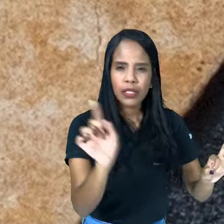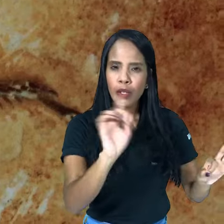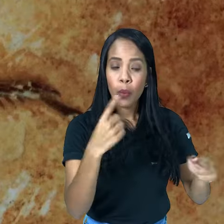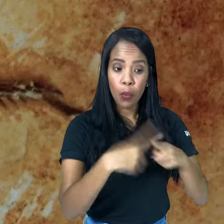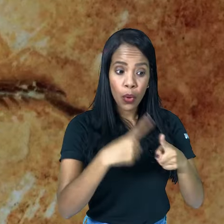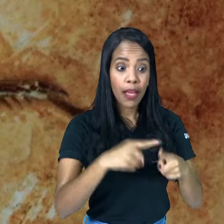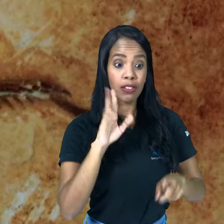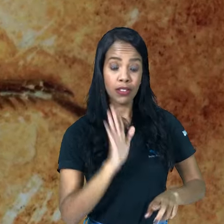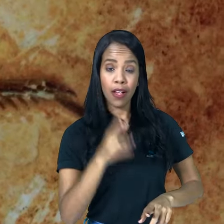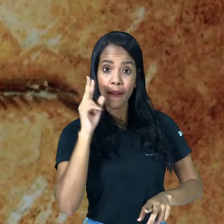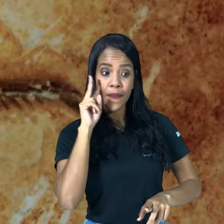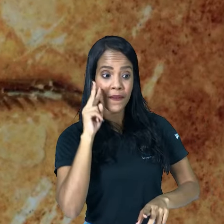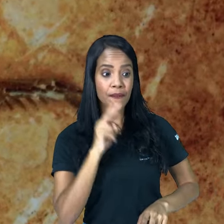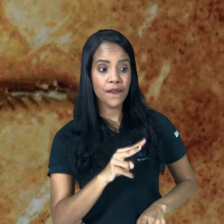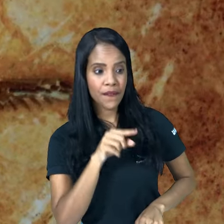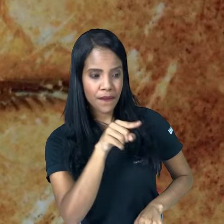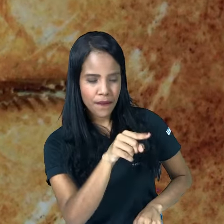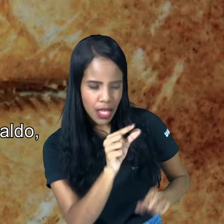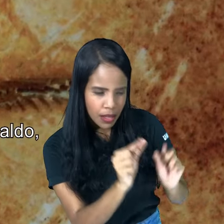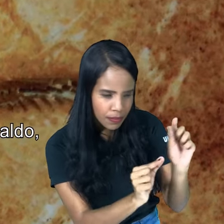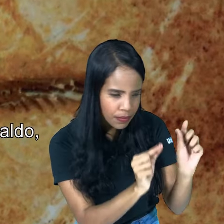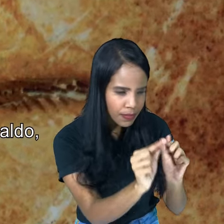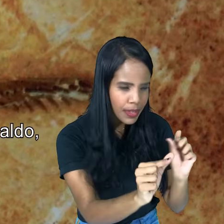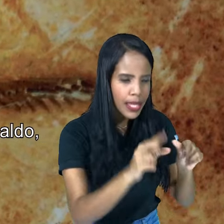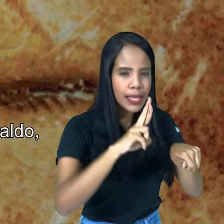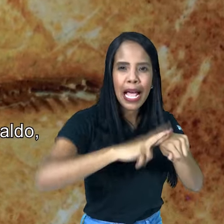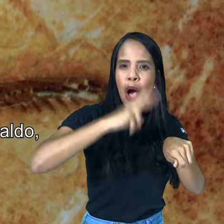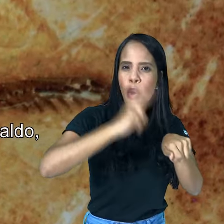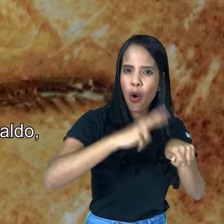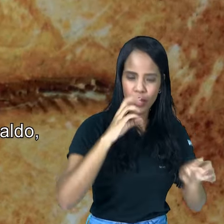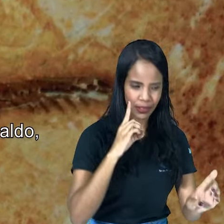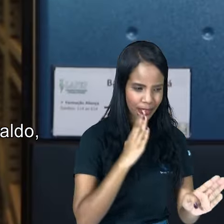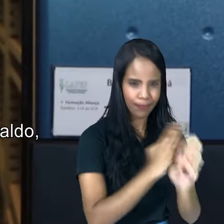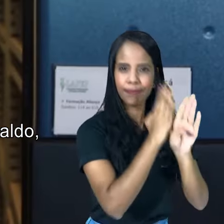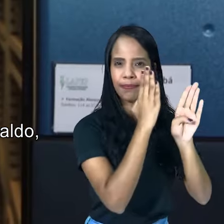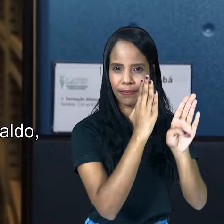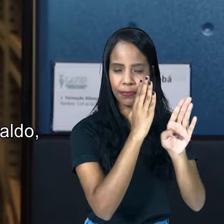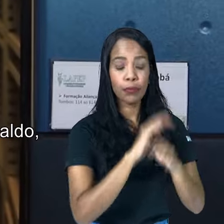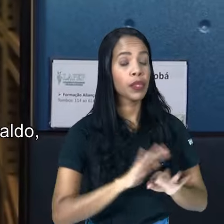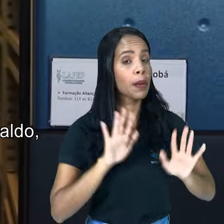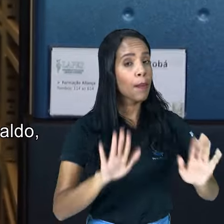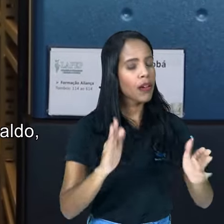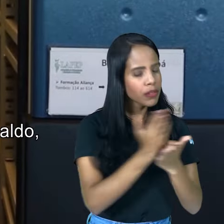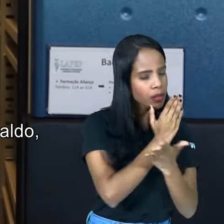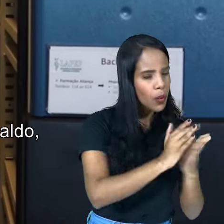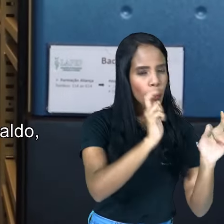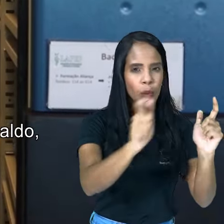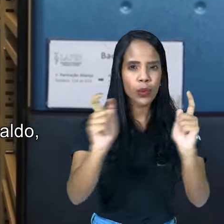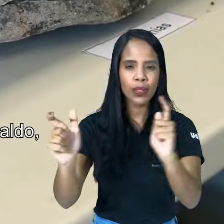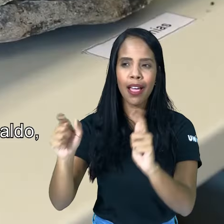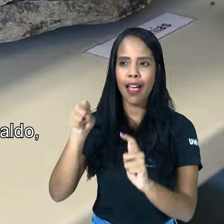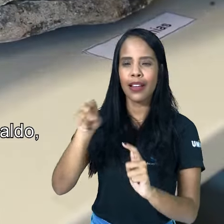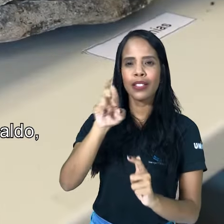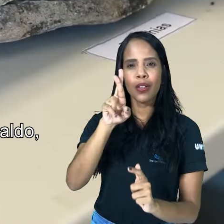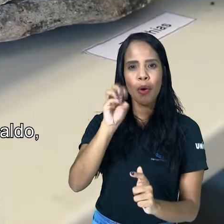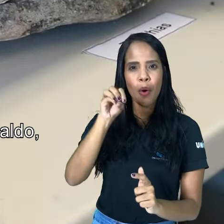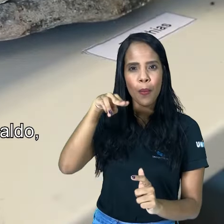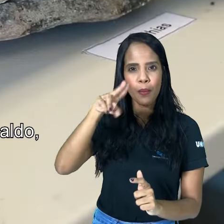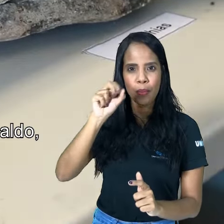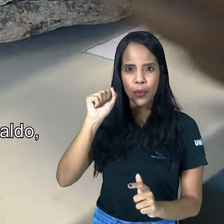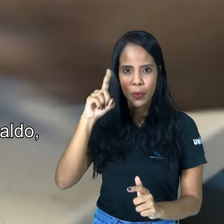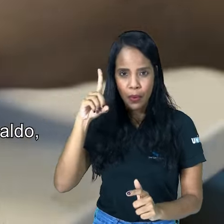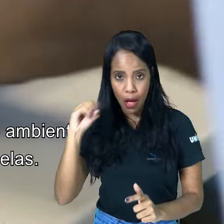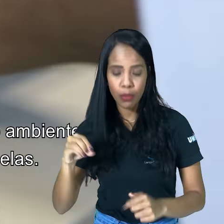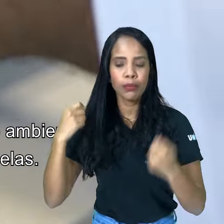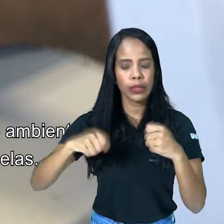algum organismo nas rochas nas quais eles são encontrados. Por outro lado, em alguns locais, como na formação Romualdo, ocorre uma busca ativa